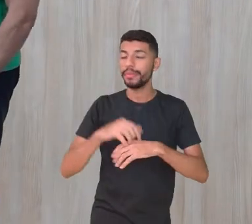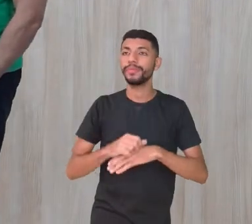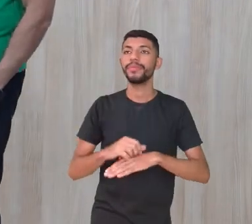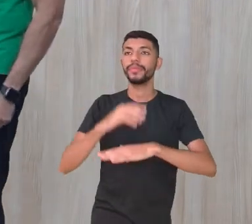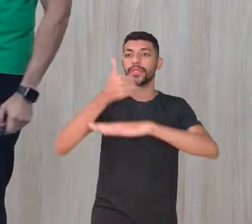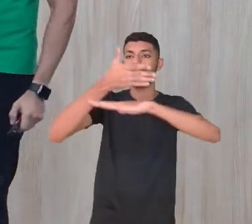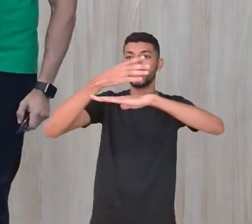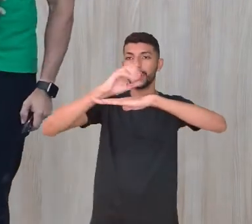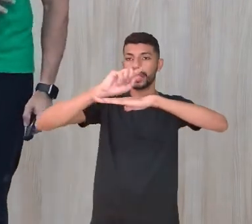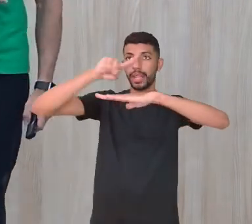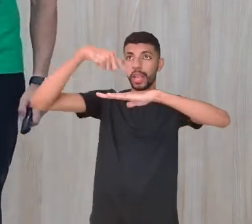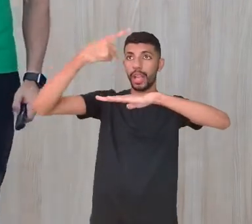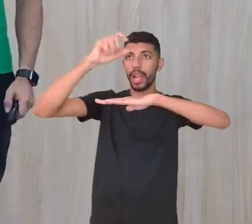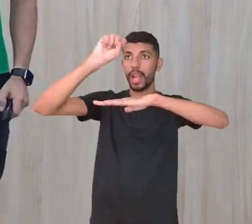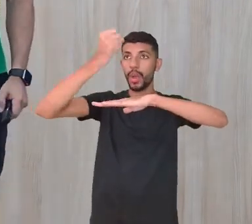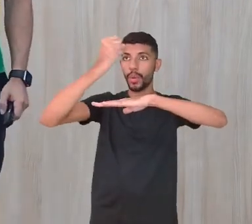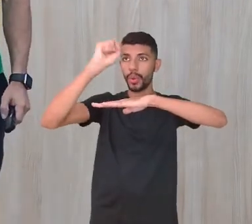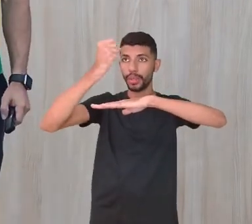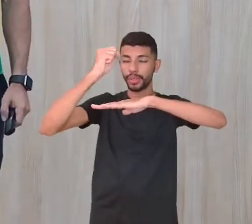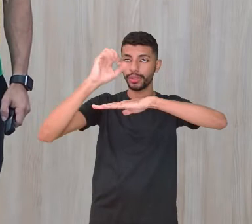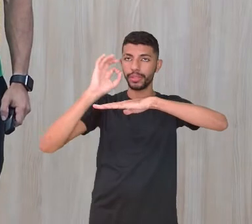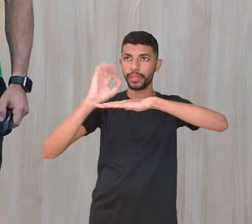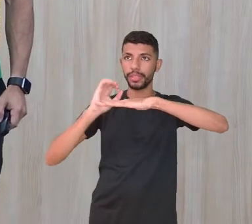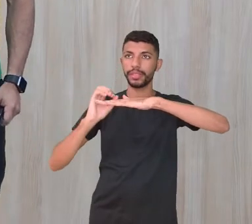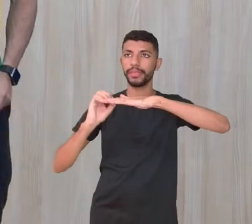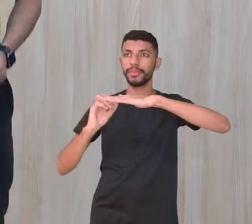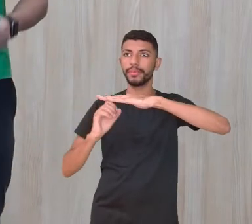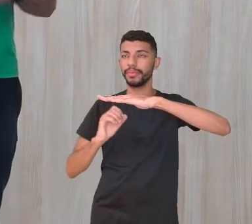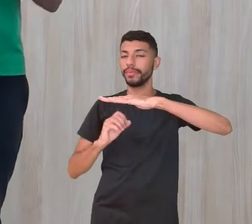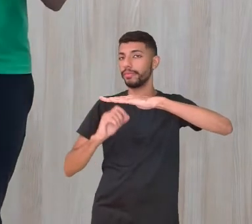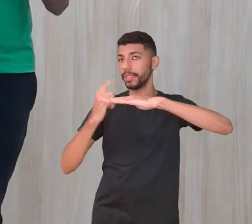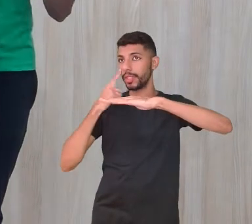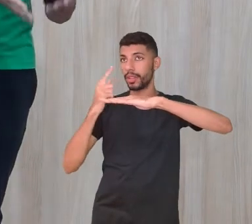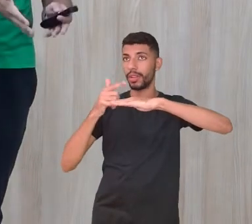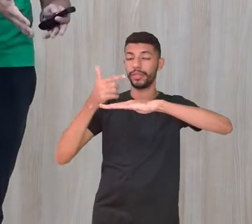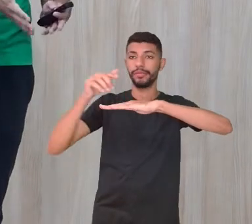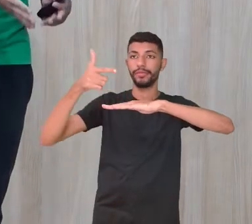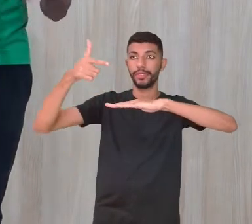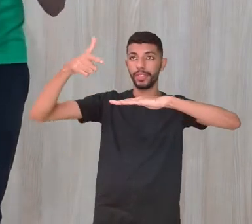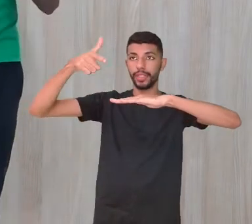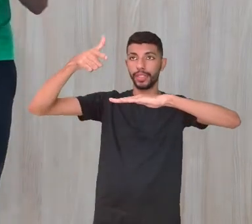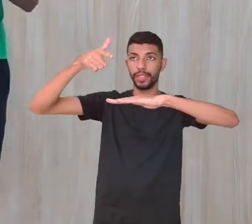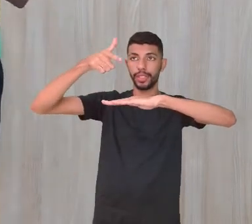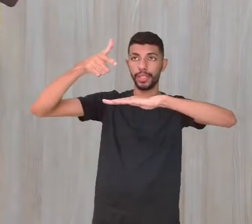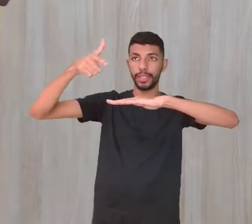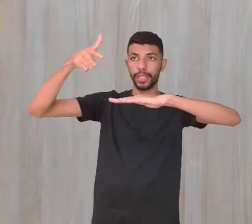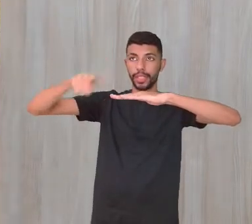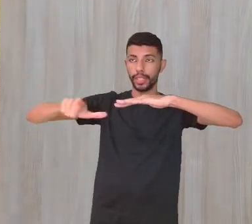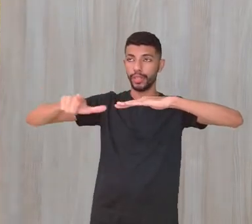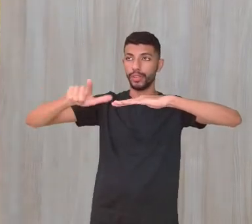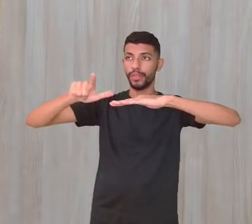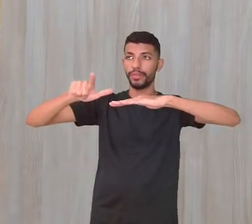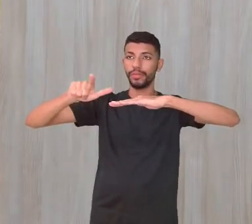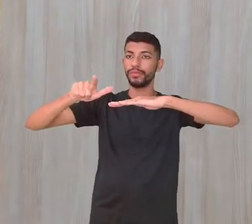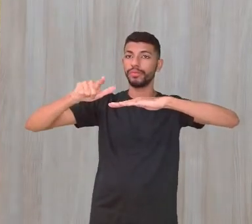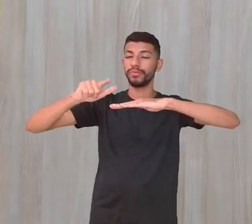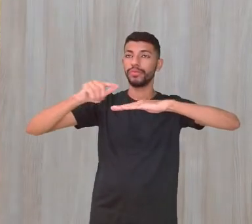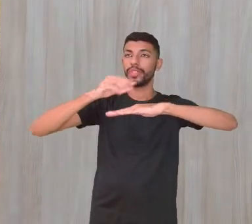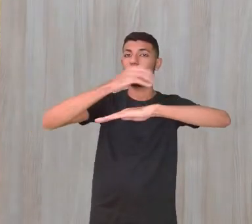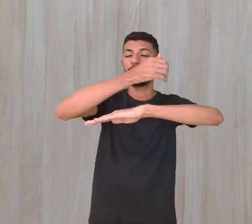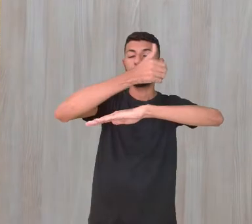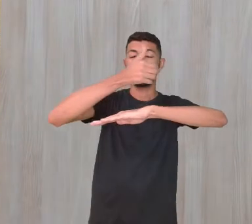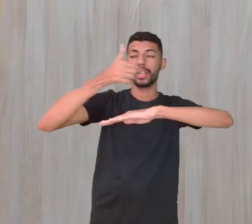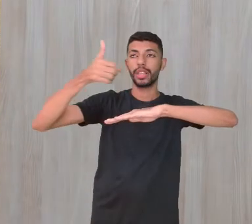ó. 10 elevado à oitava potência. Eu vou repetir o 10 multiplicando por ele mesmo quantas